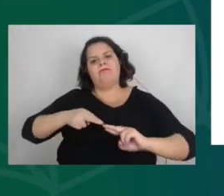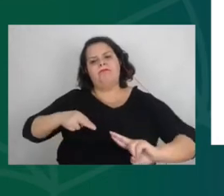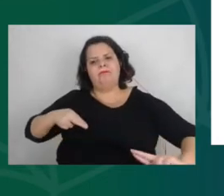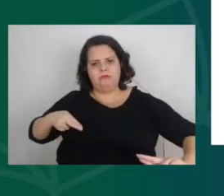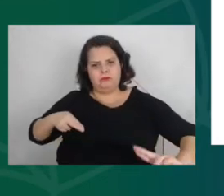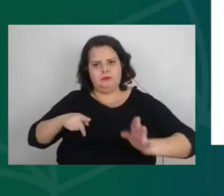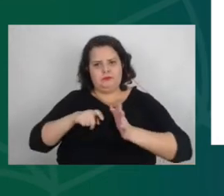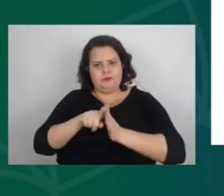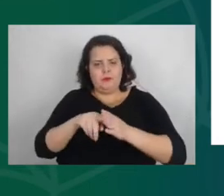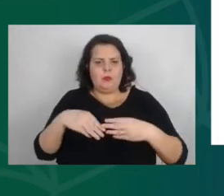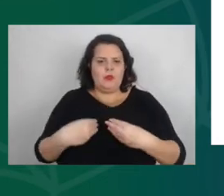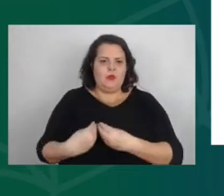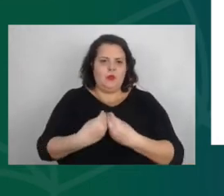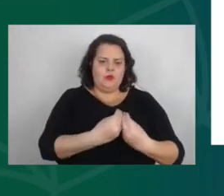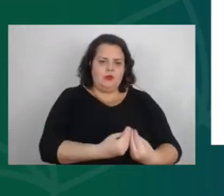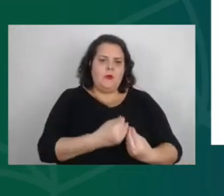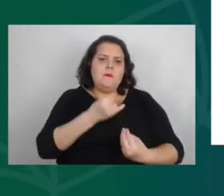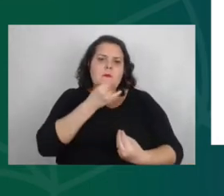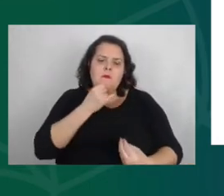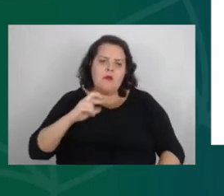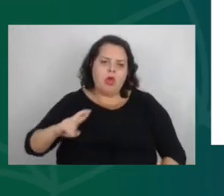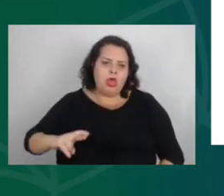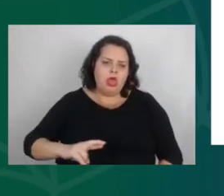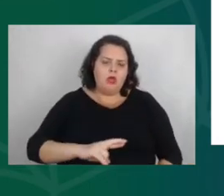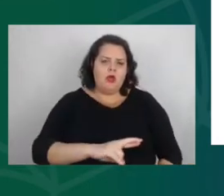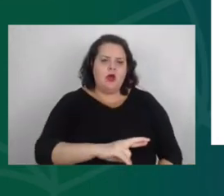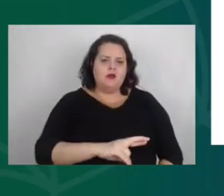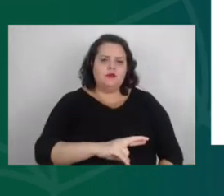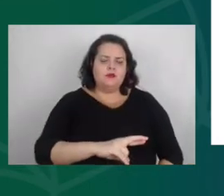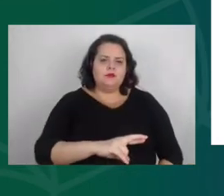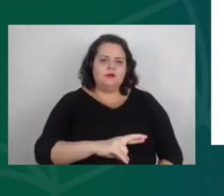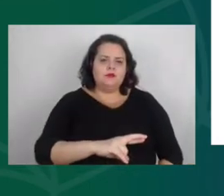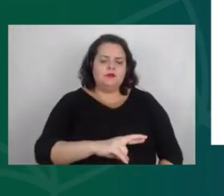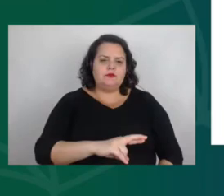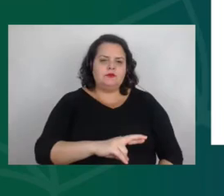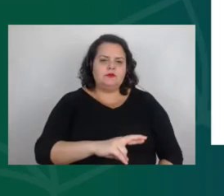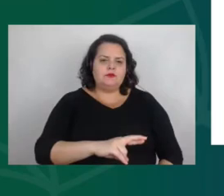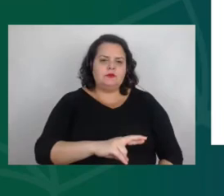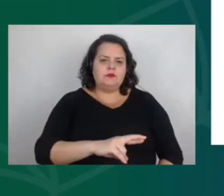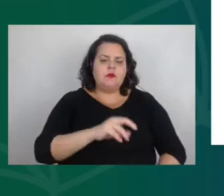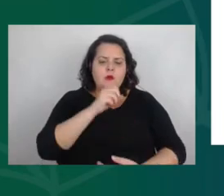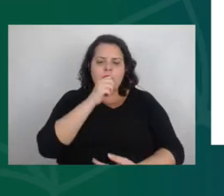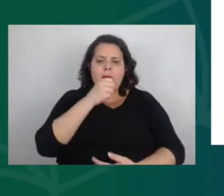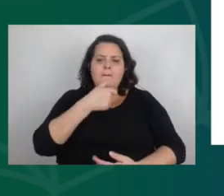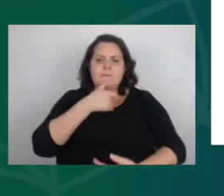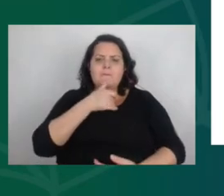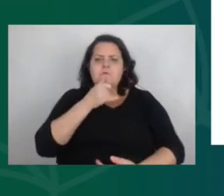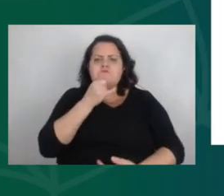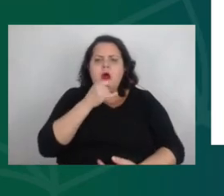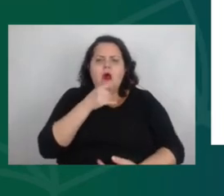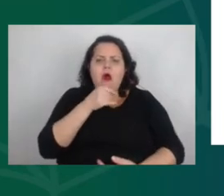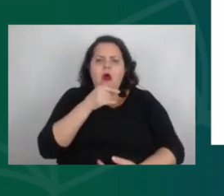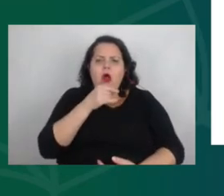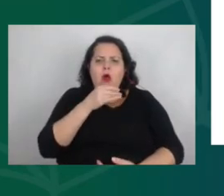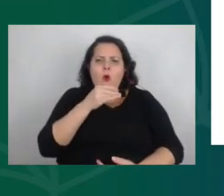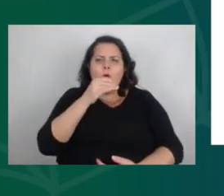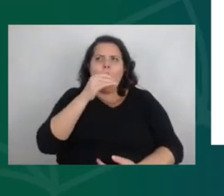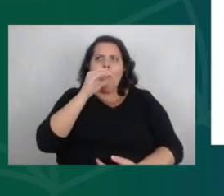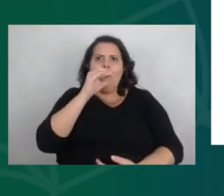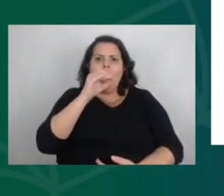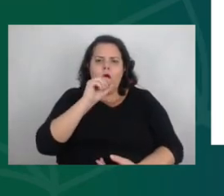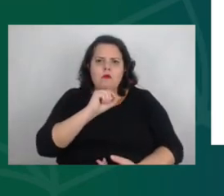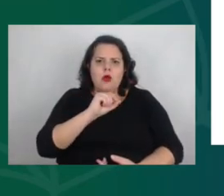animais ratos em laboratório para beber amostras dessa água, nós observamos